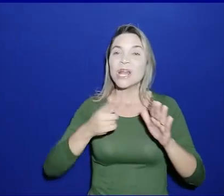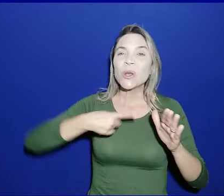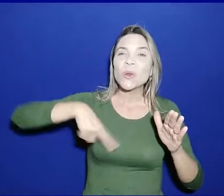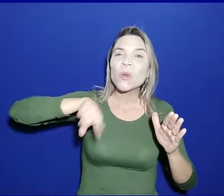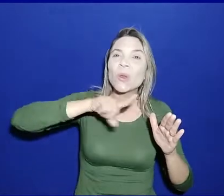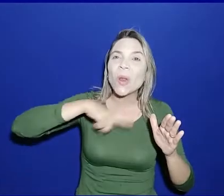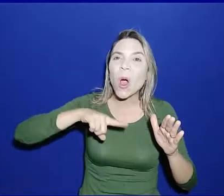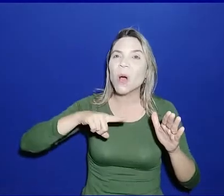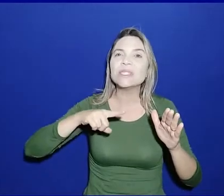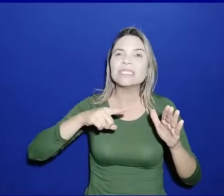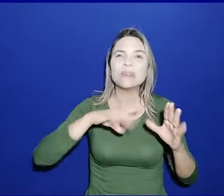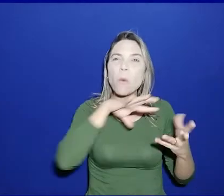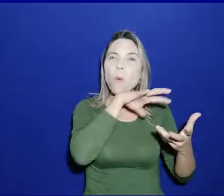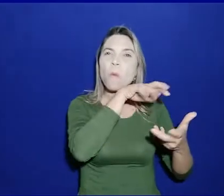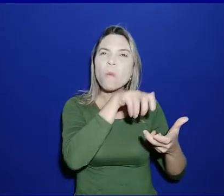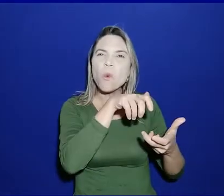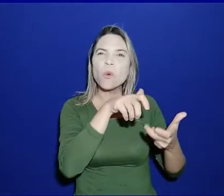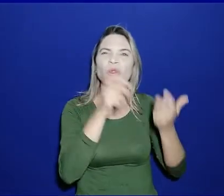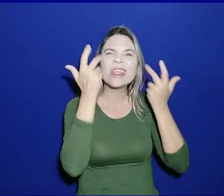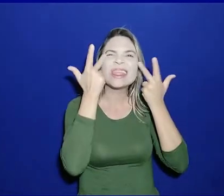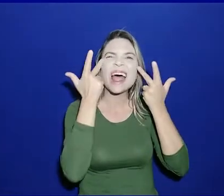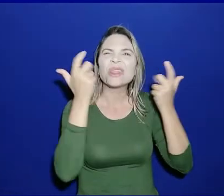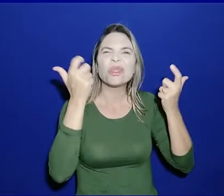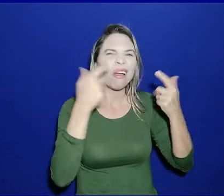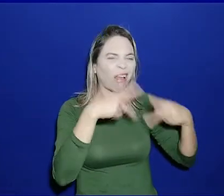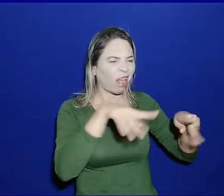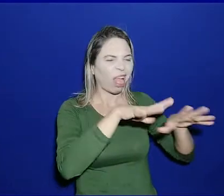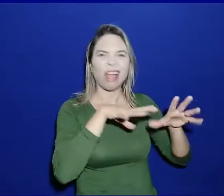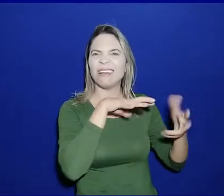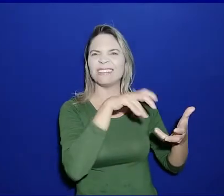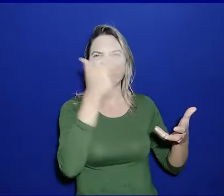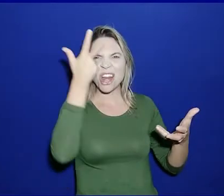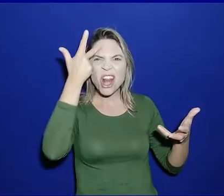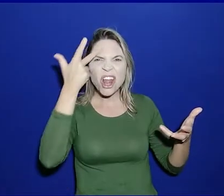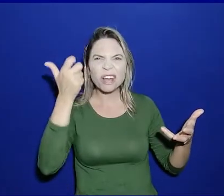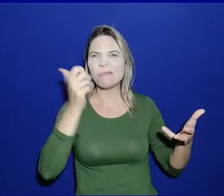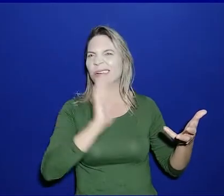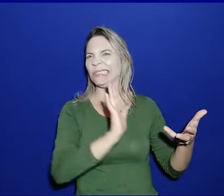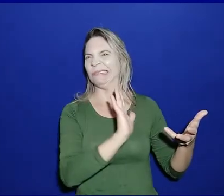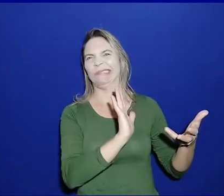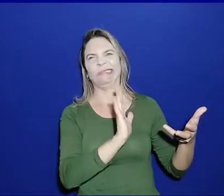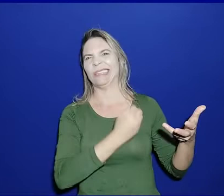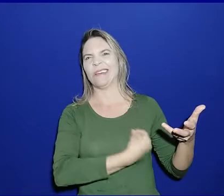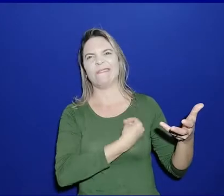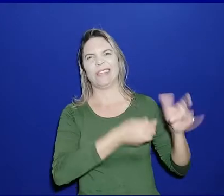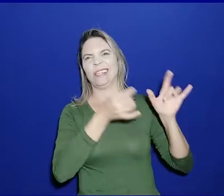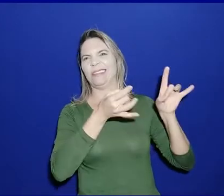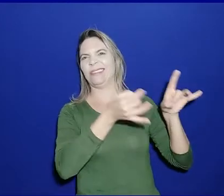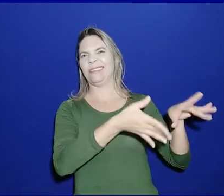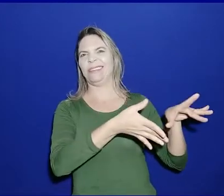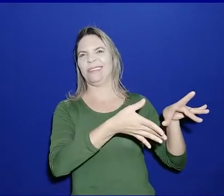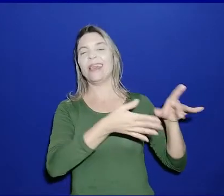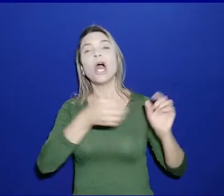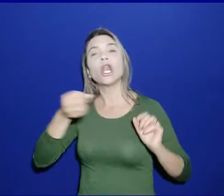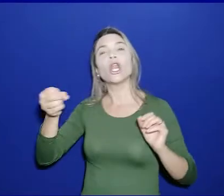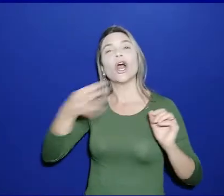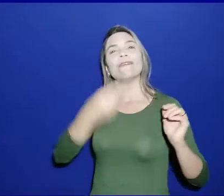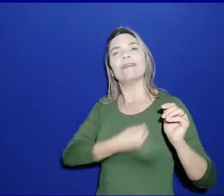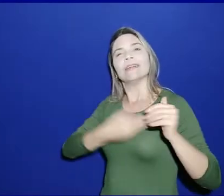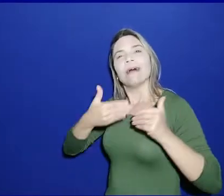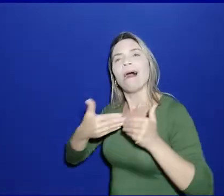vencemos essa condição, sermos dirigidos pela mente do homem natural. Quem encontra-se